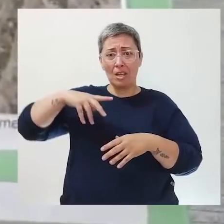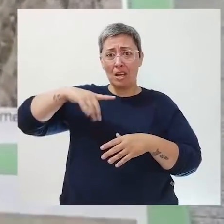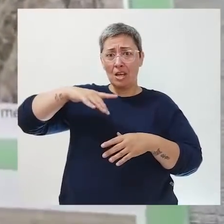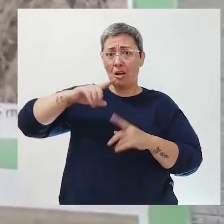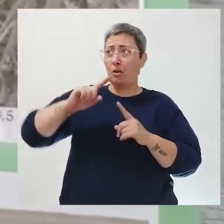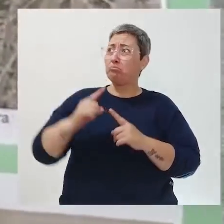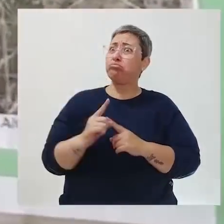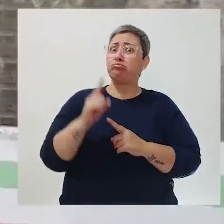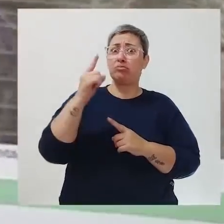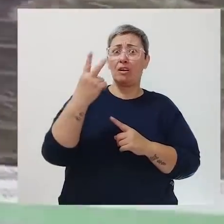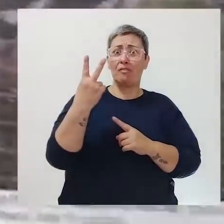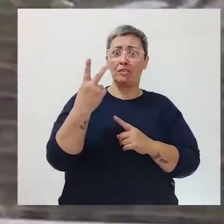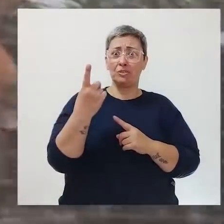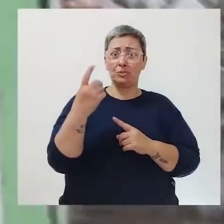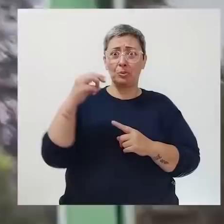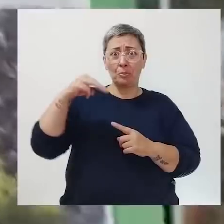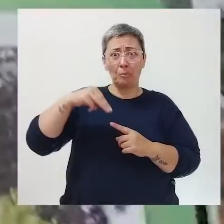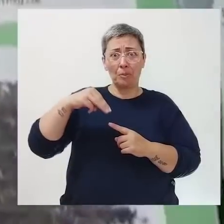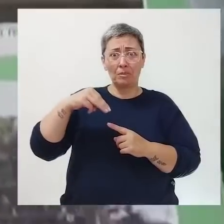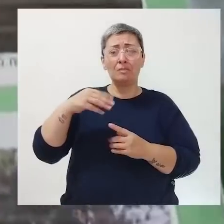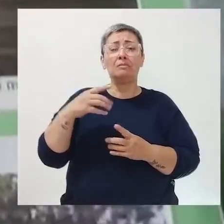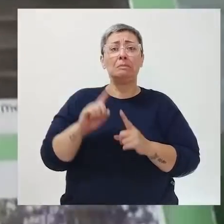até 21 metros